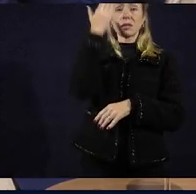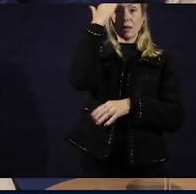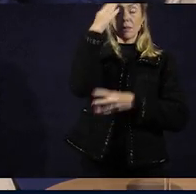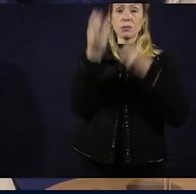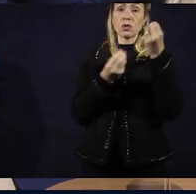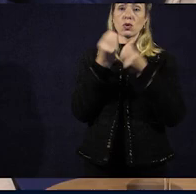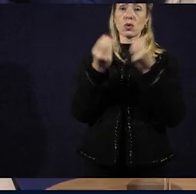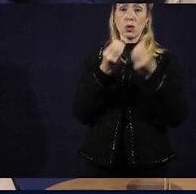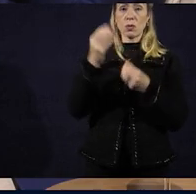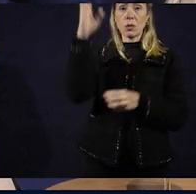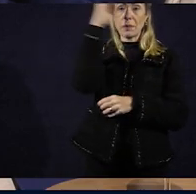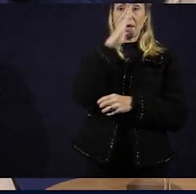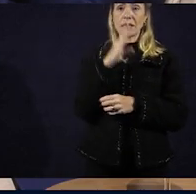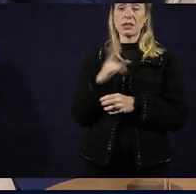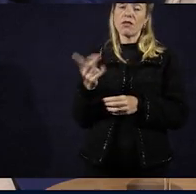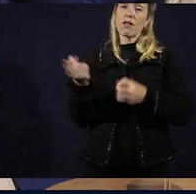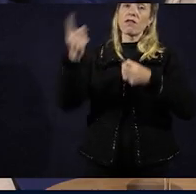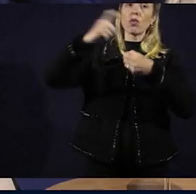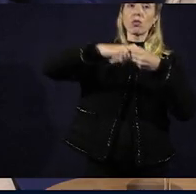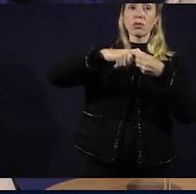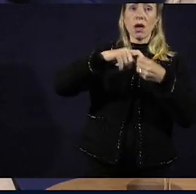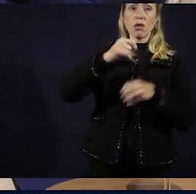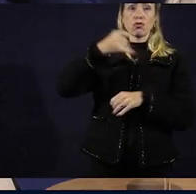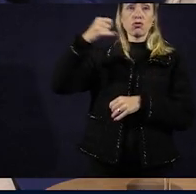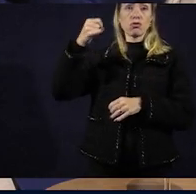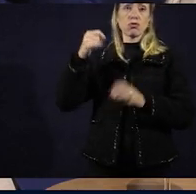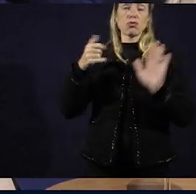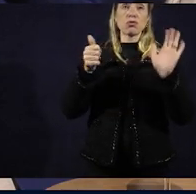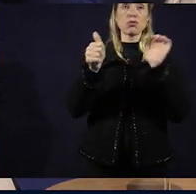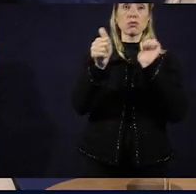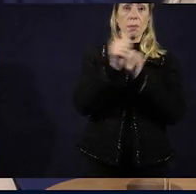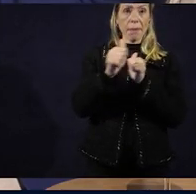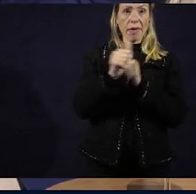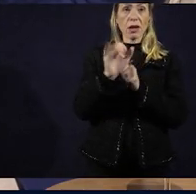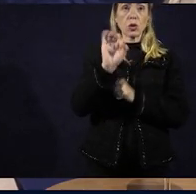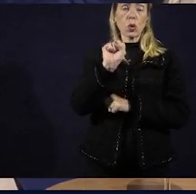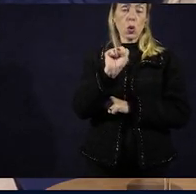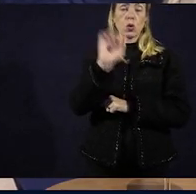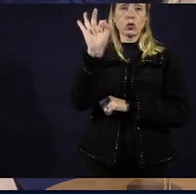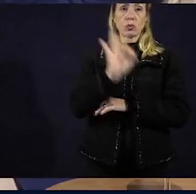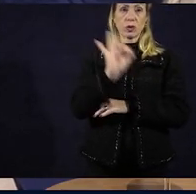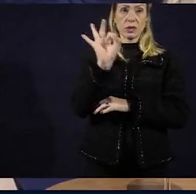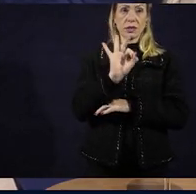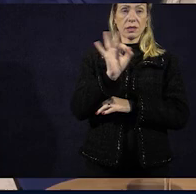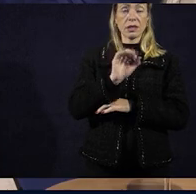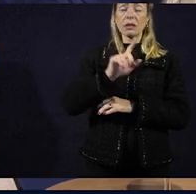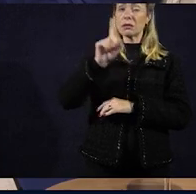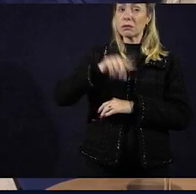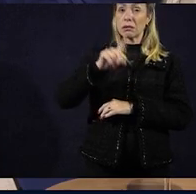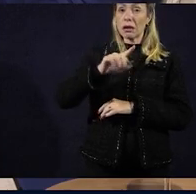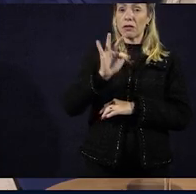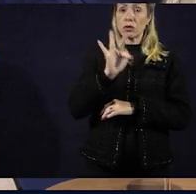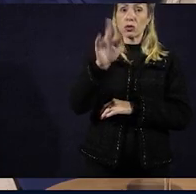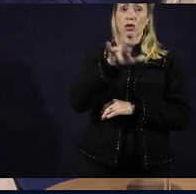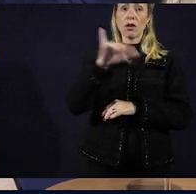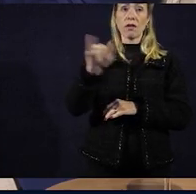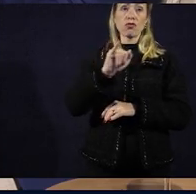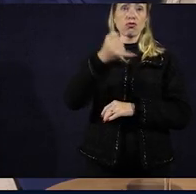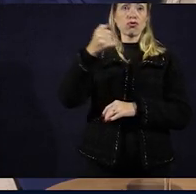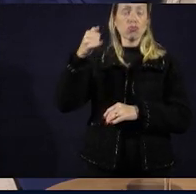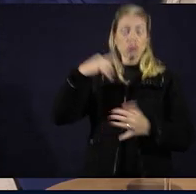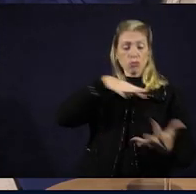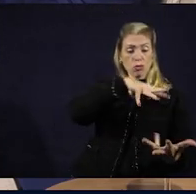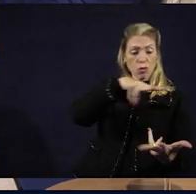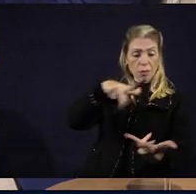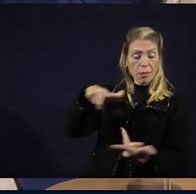que o Brasil vai voltar para esse juros aí mais próximo de 8%. Será que lá na frente a gente vai falar também desse juros globais nos Estados Unidos